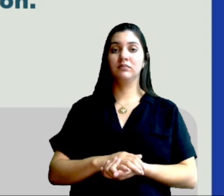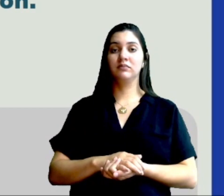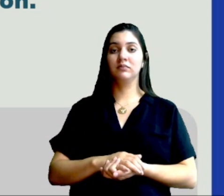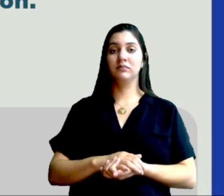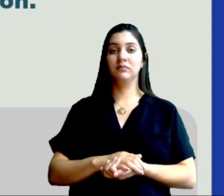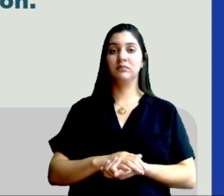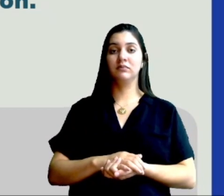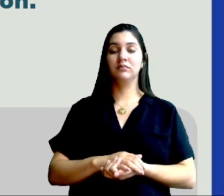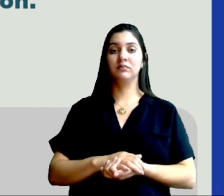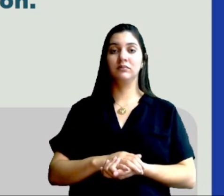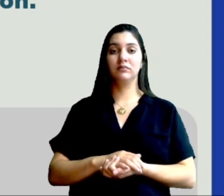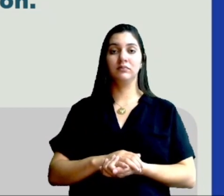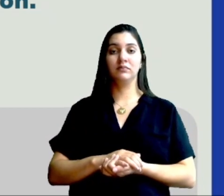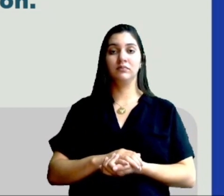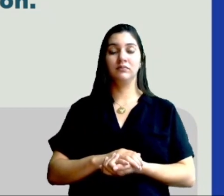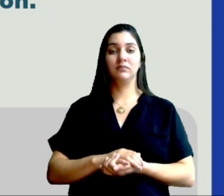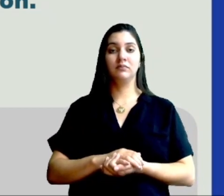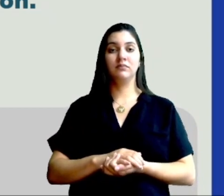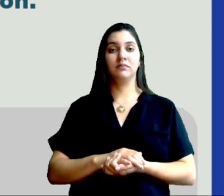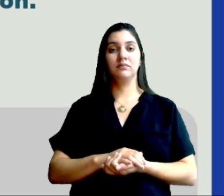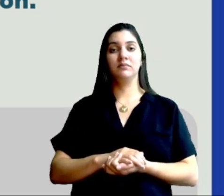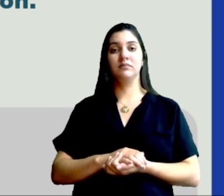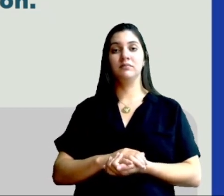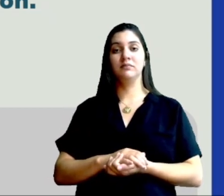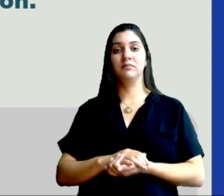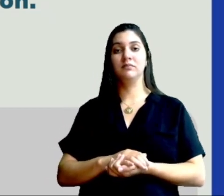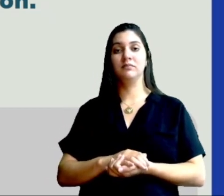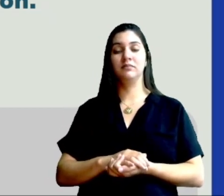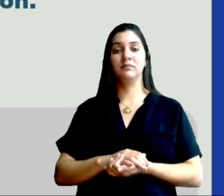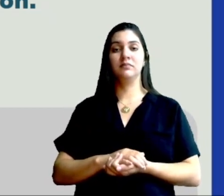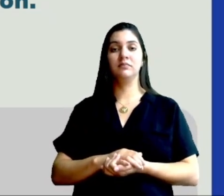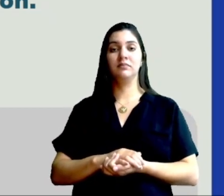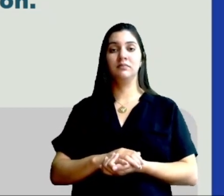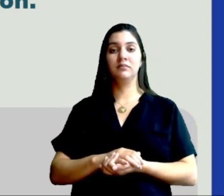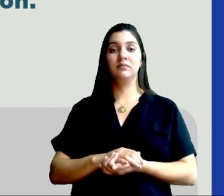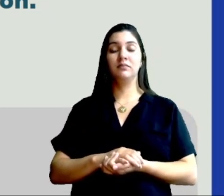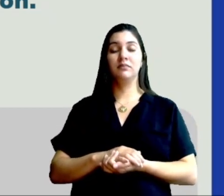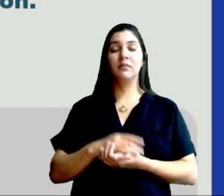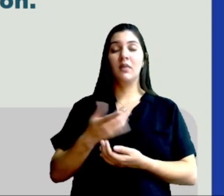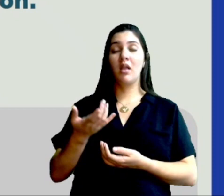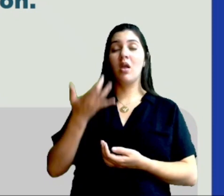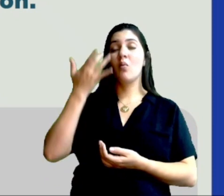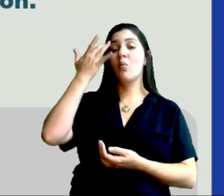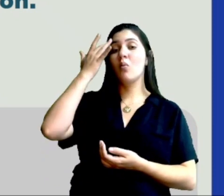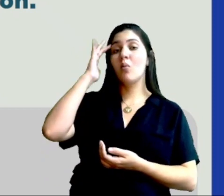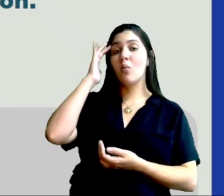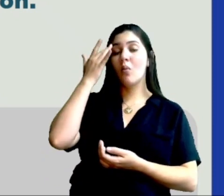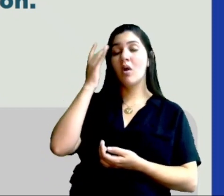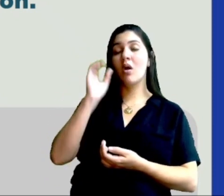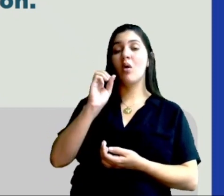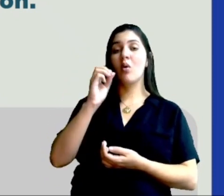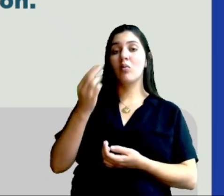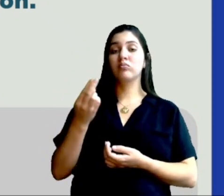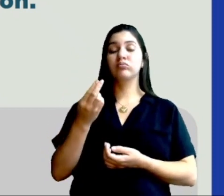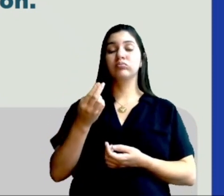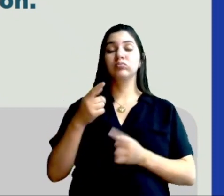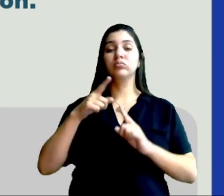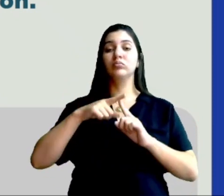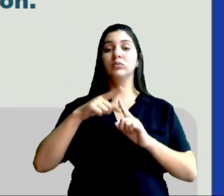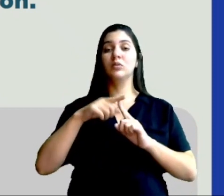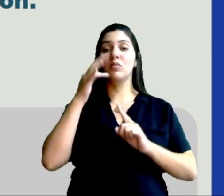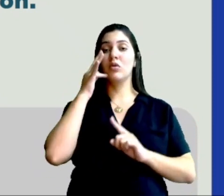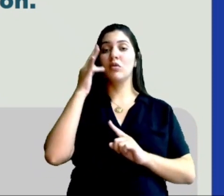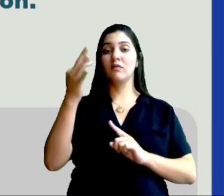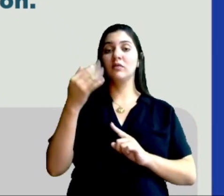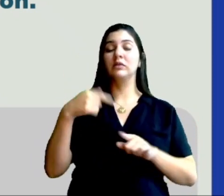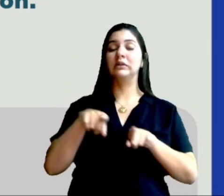Uma suposição ou conjetura sobre o futuro. É uma suposição ou uma conjectura sobre o futuro.